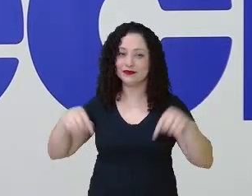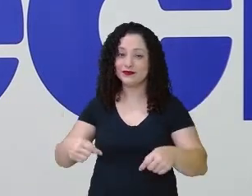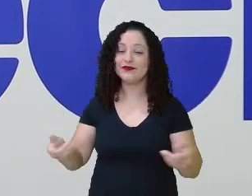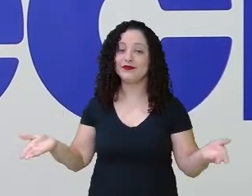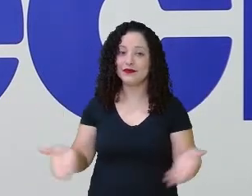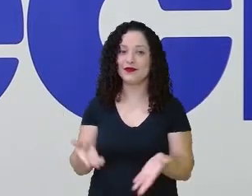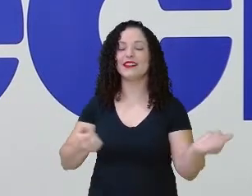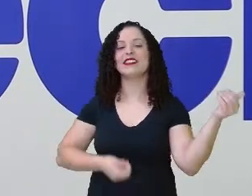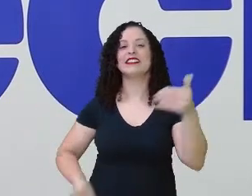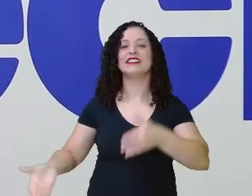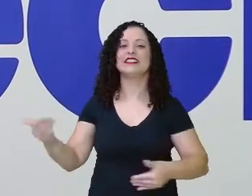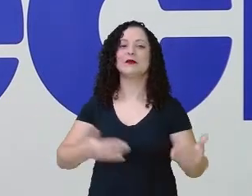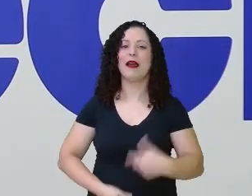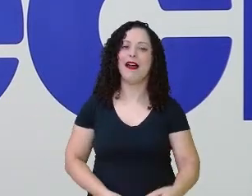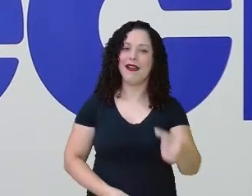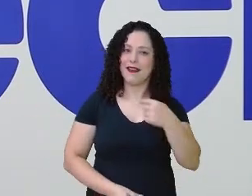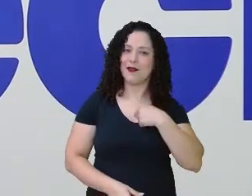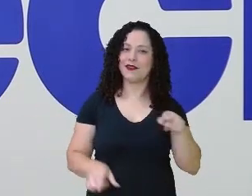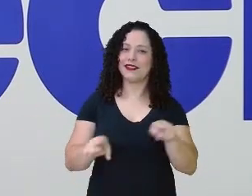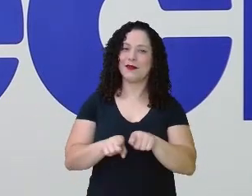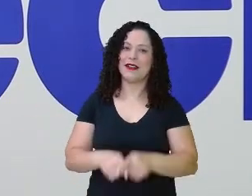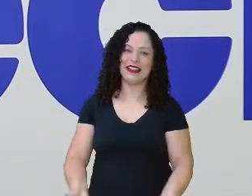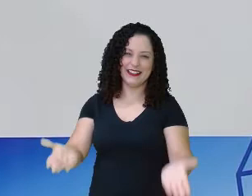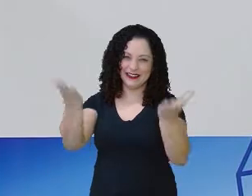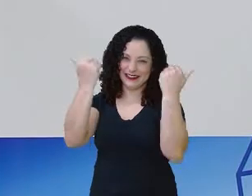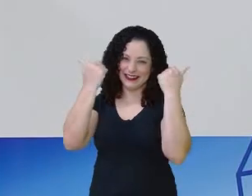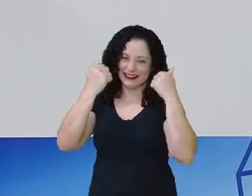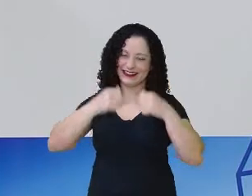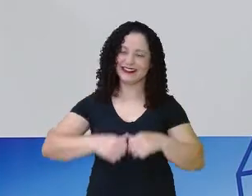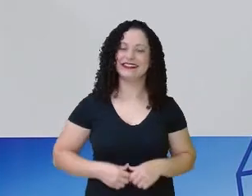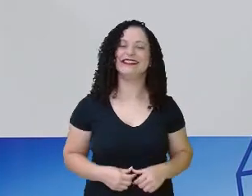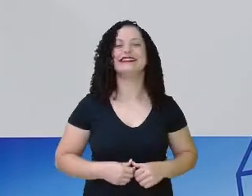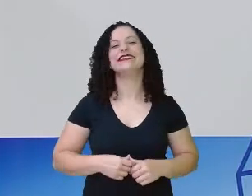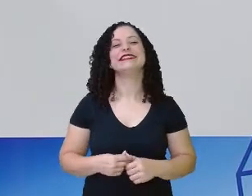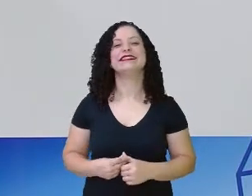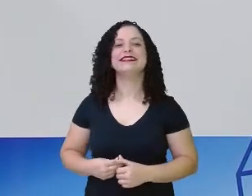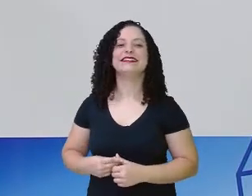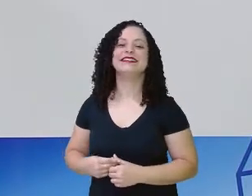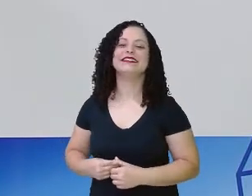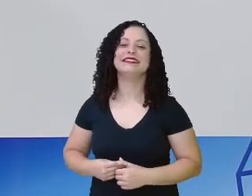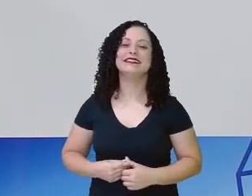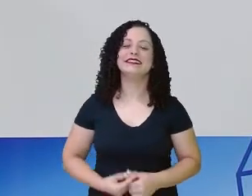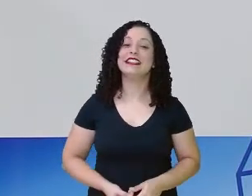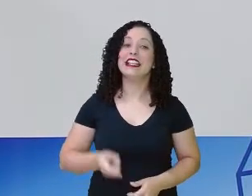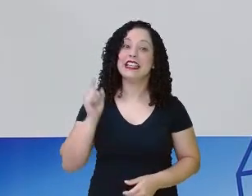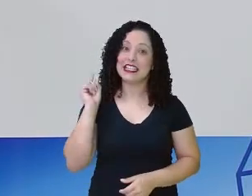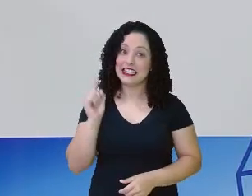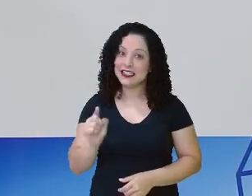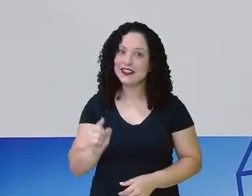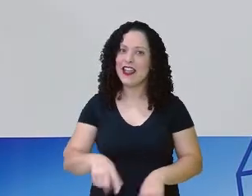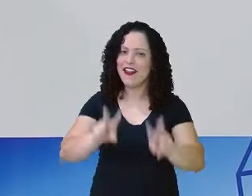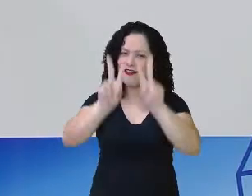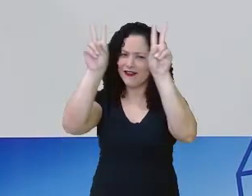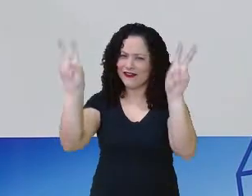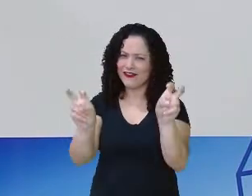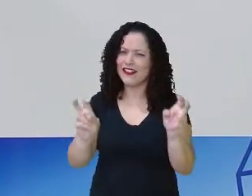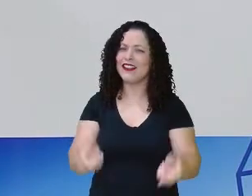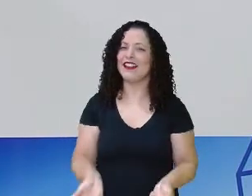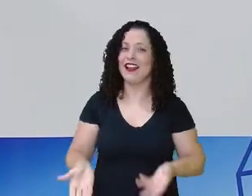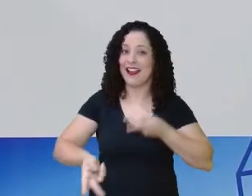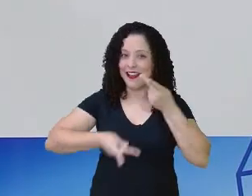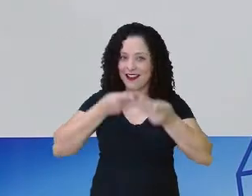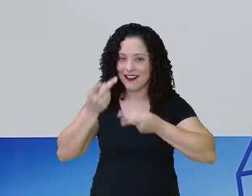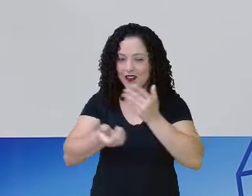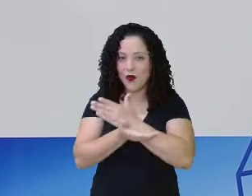E eu também. Simbora, professora? Vamos embora. Essa deixa dela já é para eu começar a aula e vamos fazer